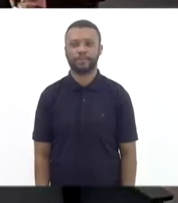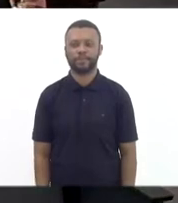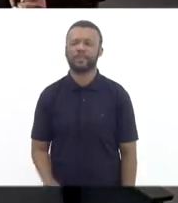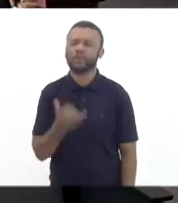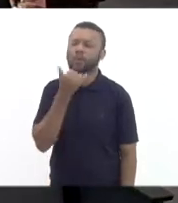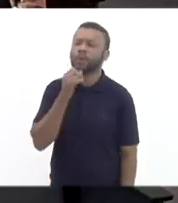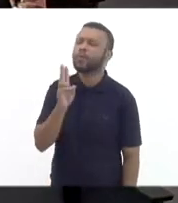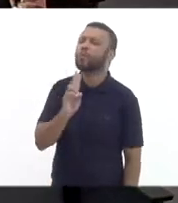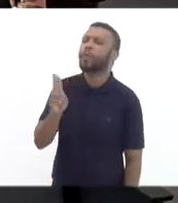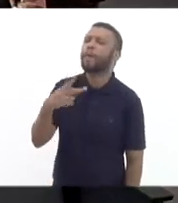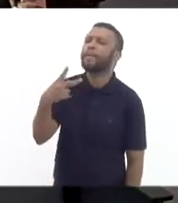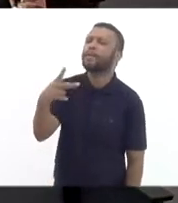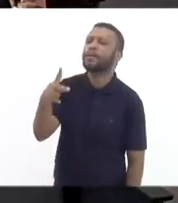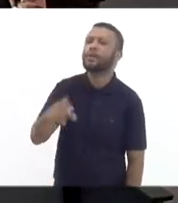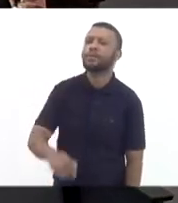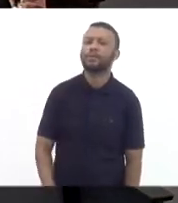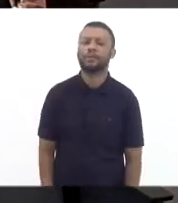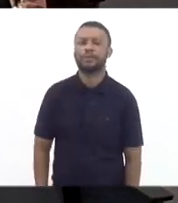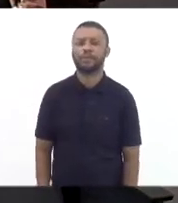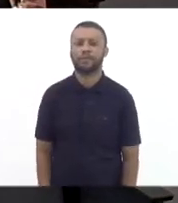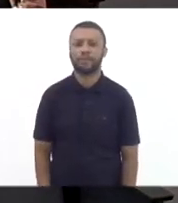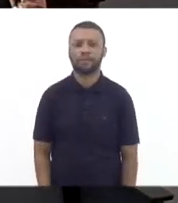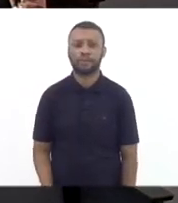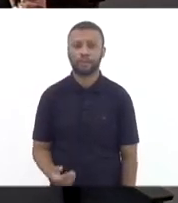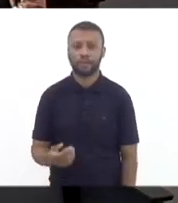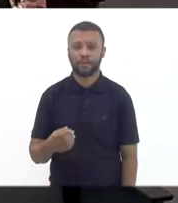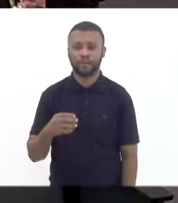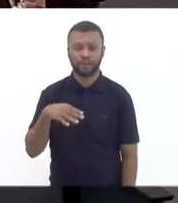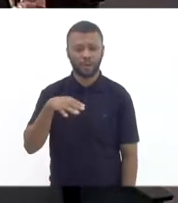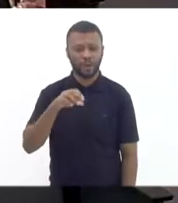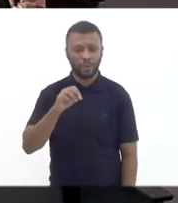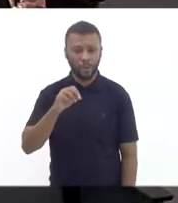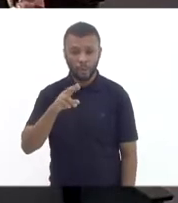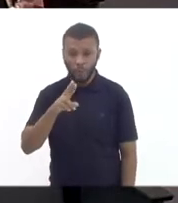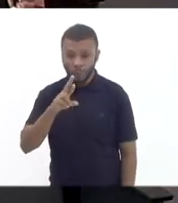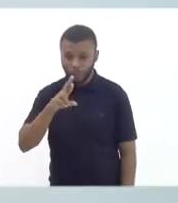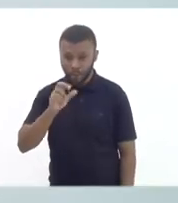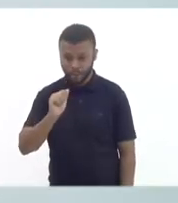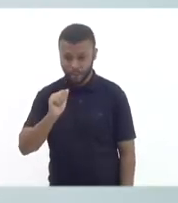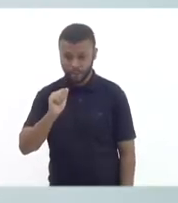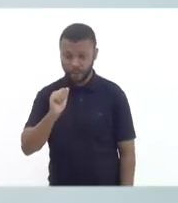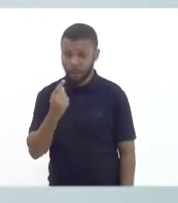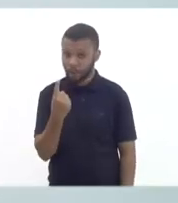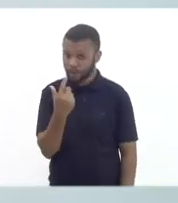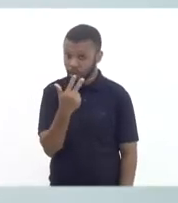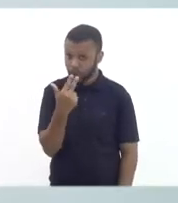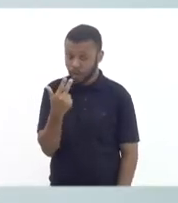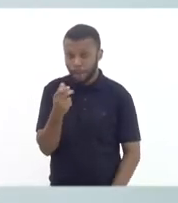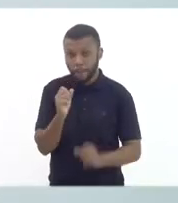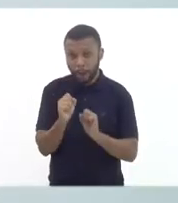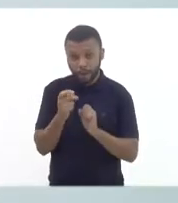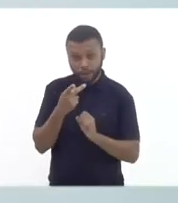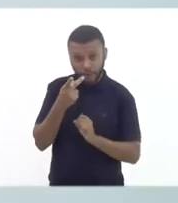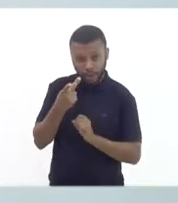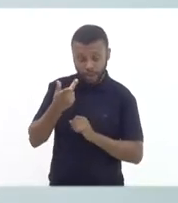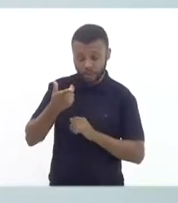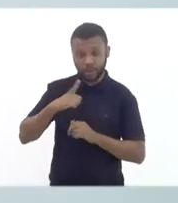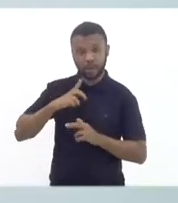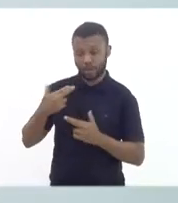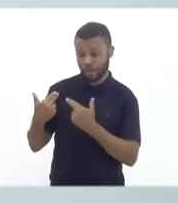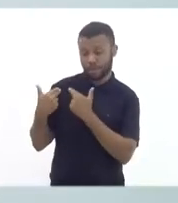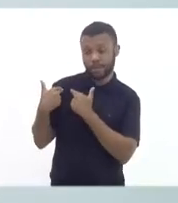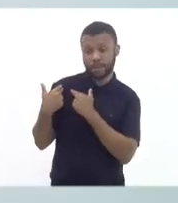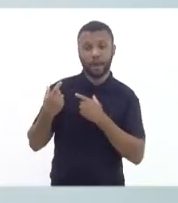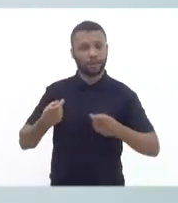senhora? Alcamoura. Alcamoura, é a única coisa que eu posso falar é que eu respondo por mim, pelo nosso mandato aqui, que eu tenho